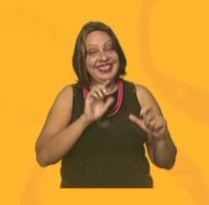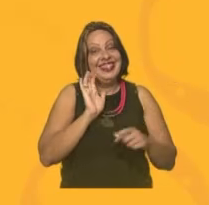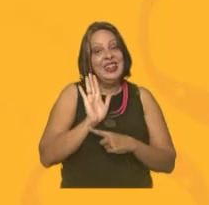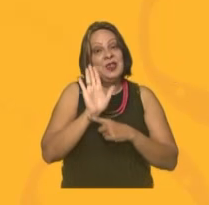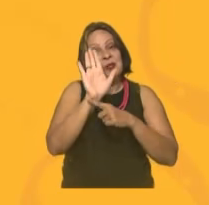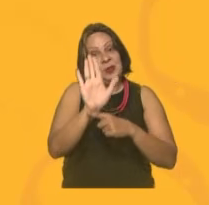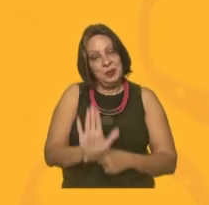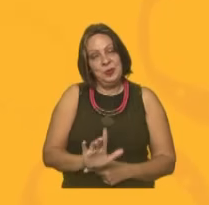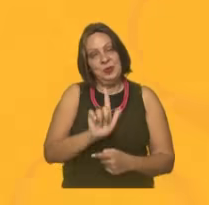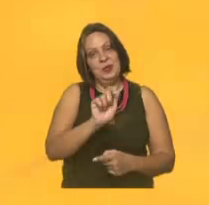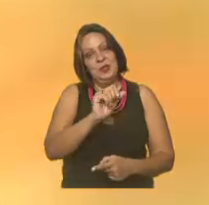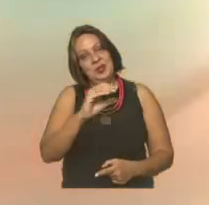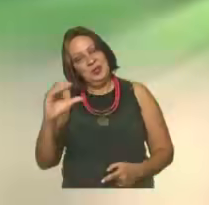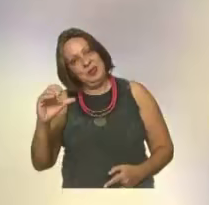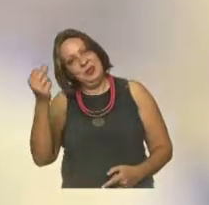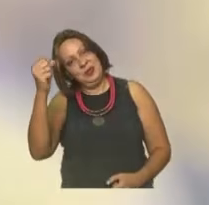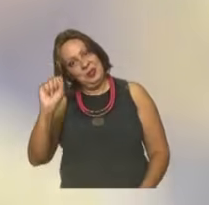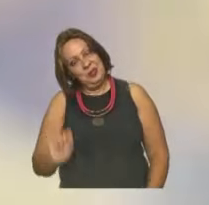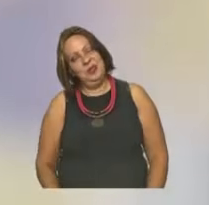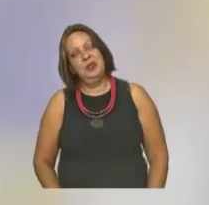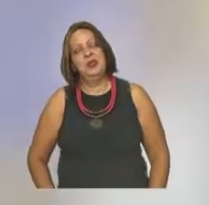ações do GAC Sergipe.